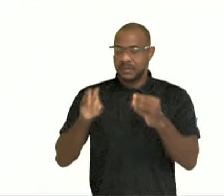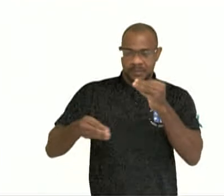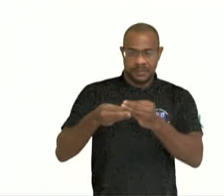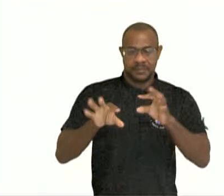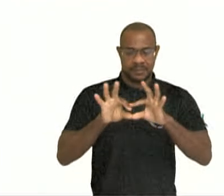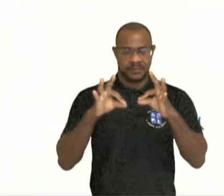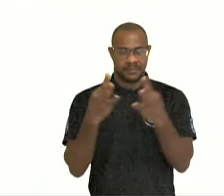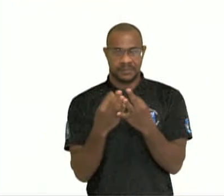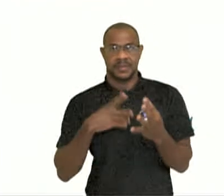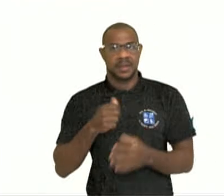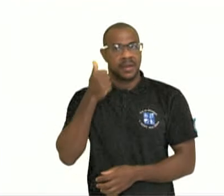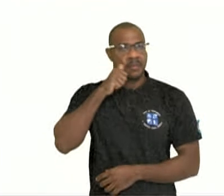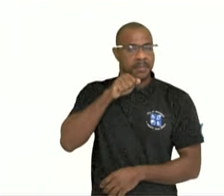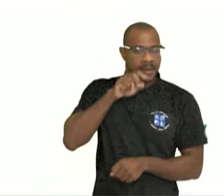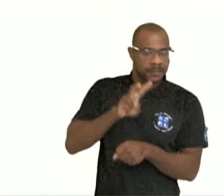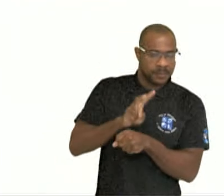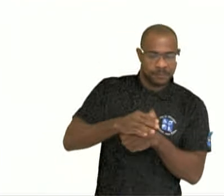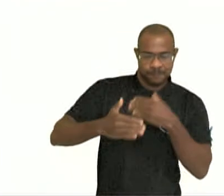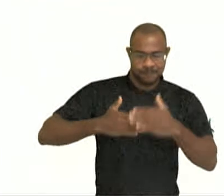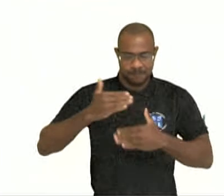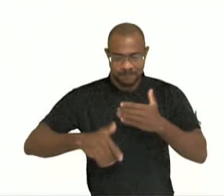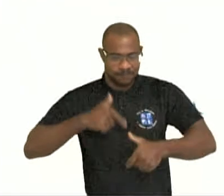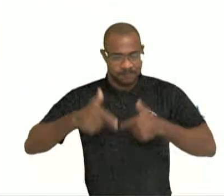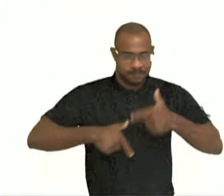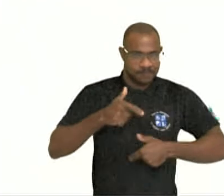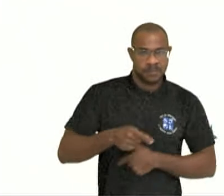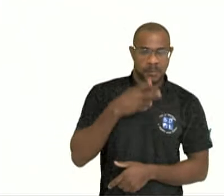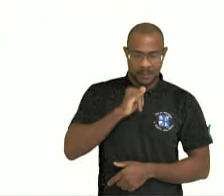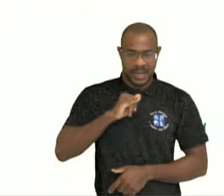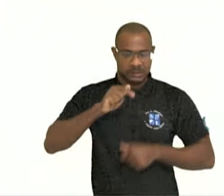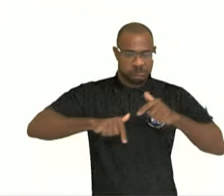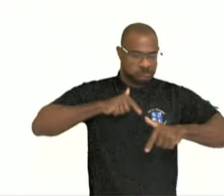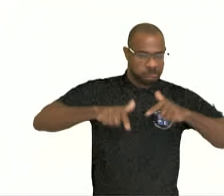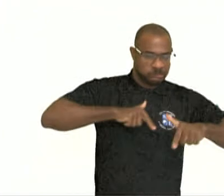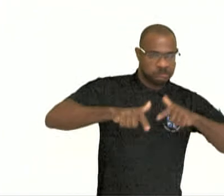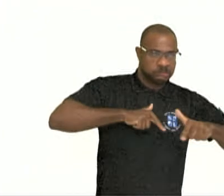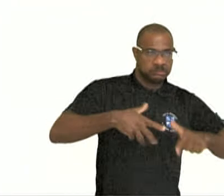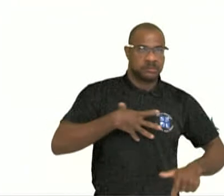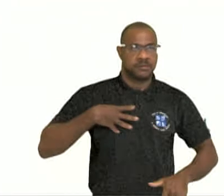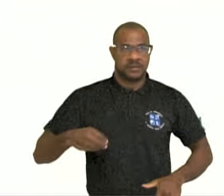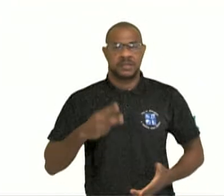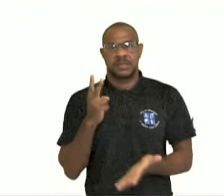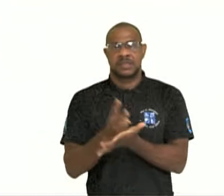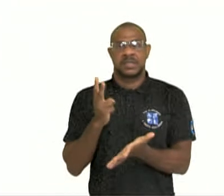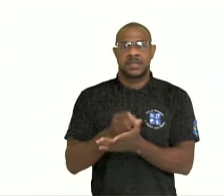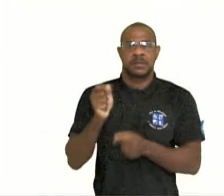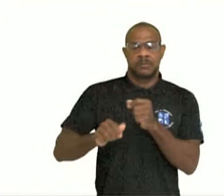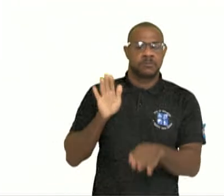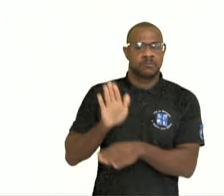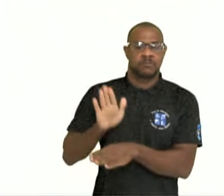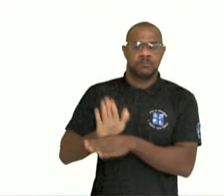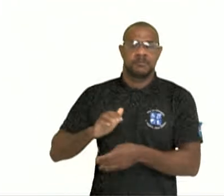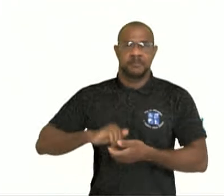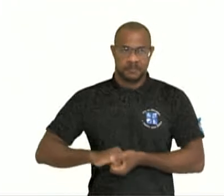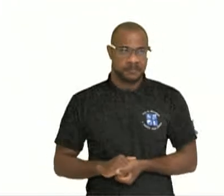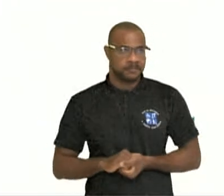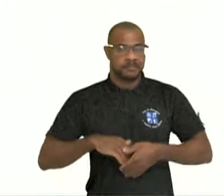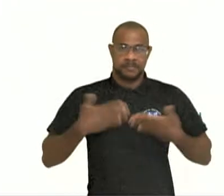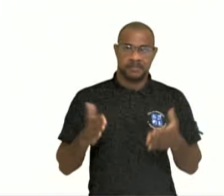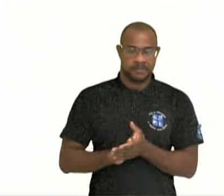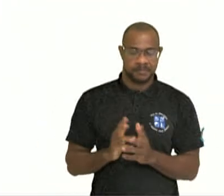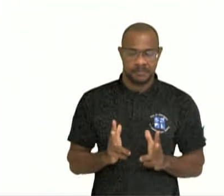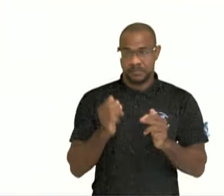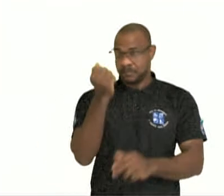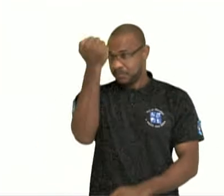mãe dedicada, um pai trabalhador e filhos sempre dispostos a ajudar. Então a série do